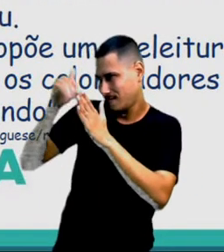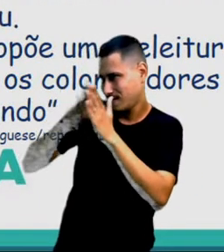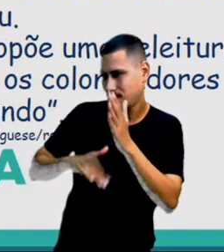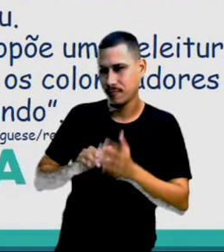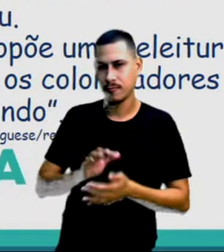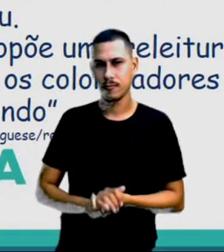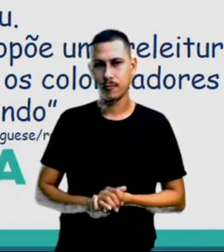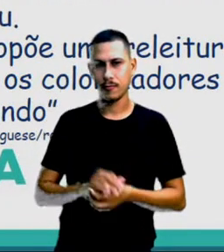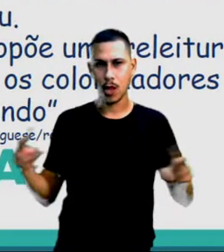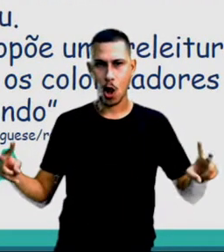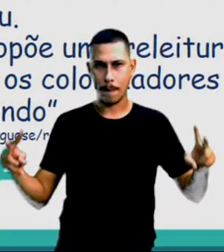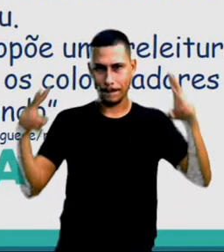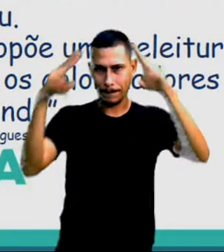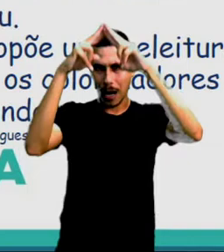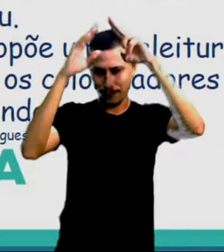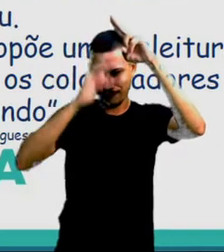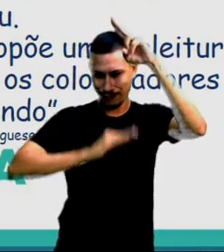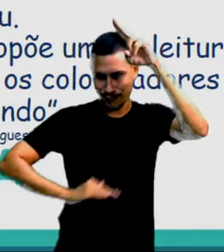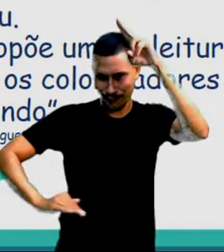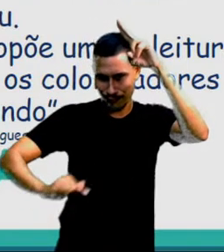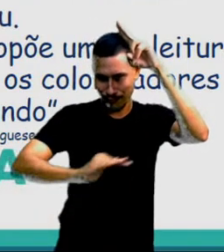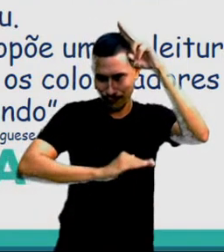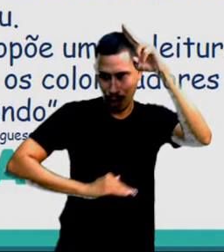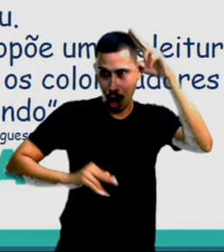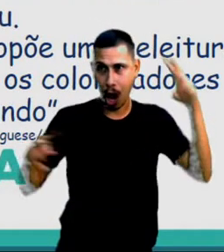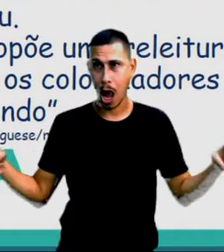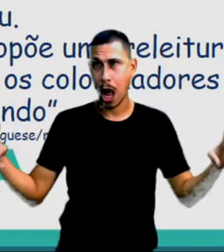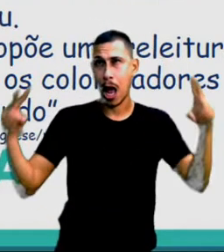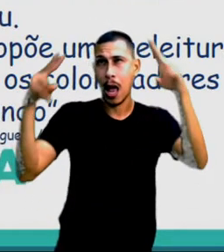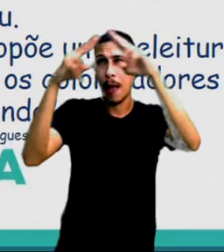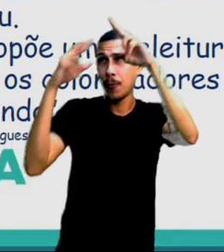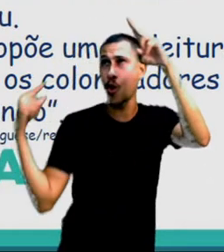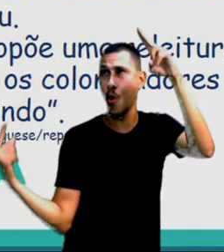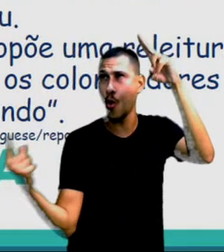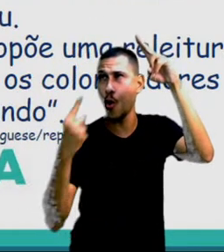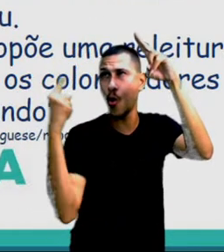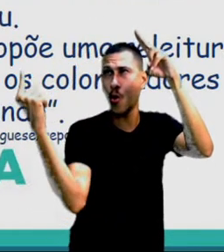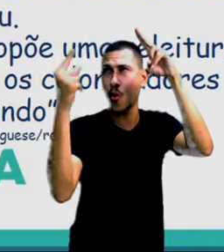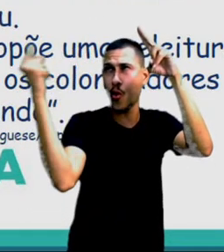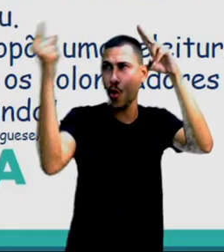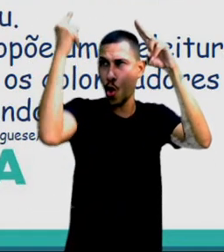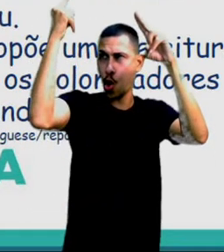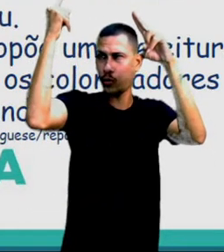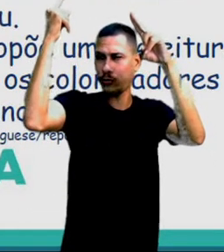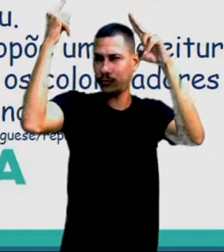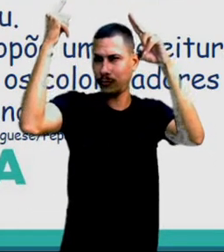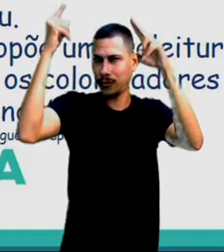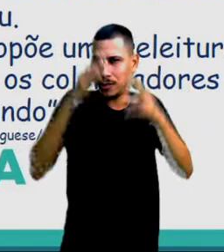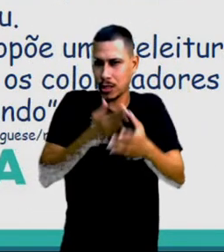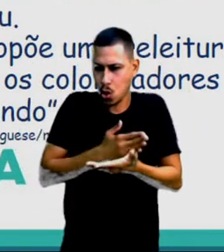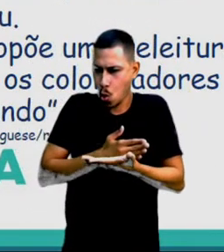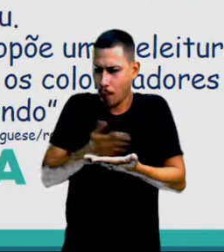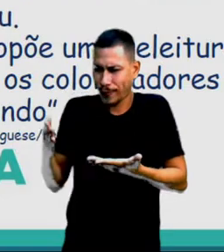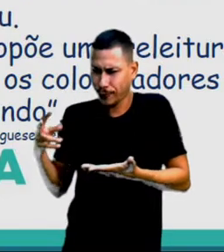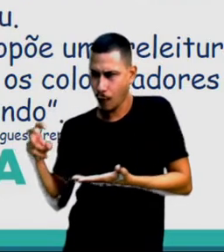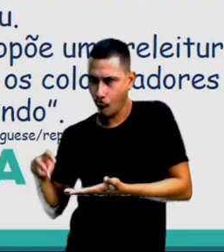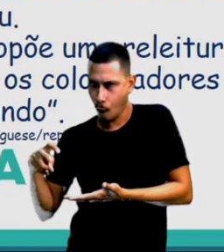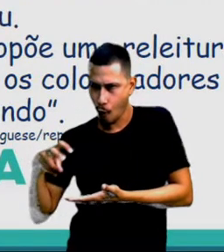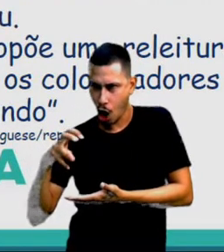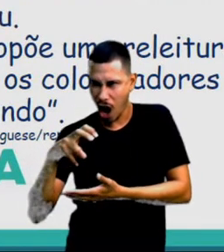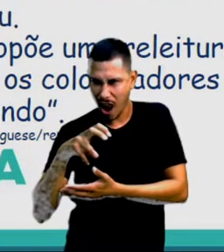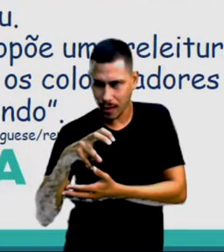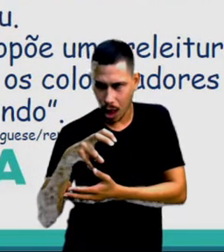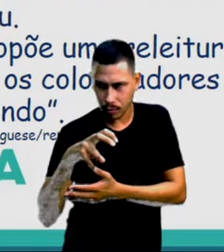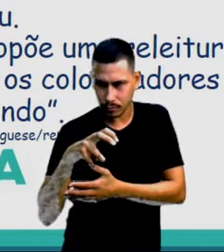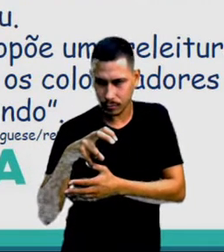Ela embaixo da pirâmide, tá vendo? Essa pirâmide é imensa. Quando você entra, tem uma escada aqui, você entra por baixo dela ali e você